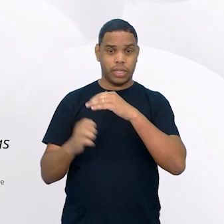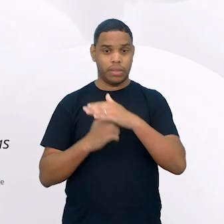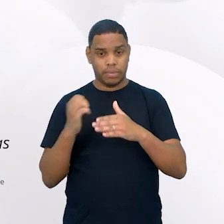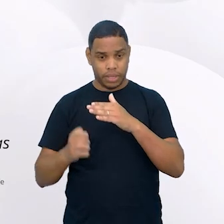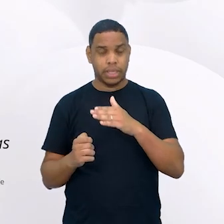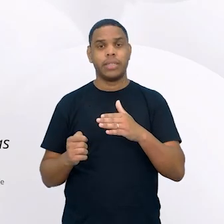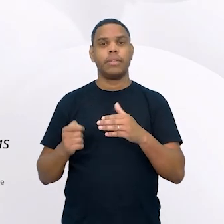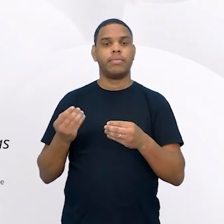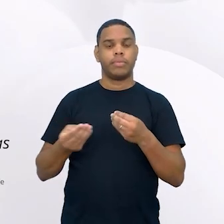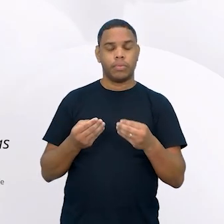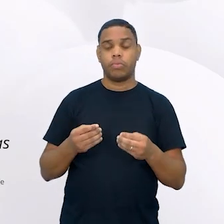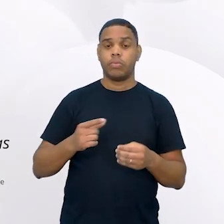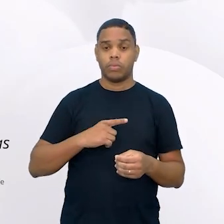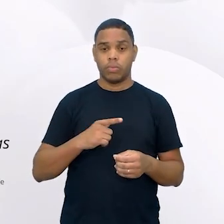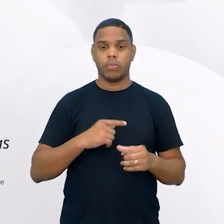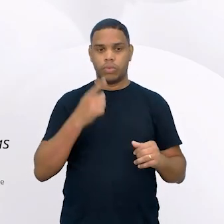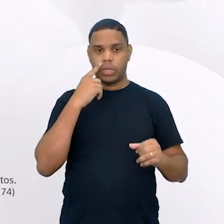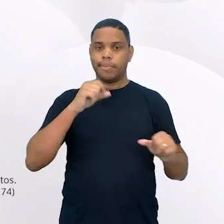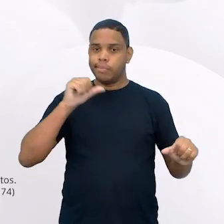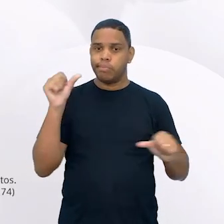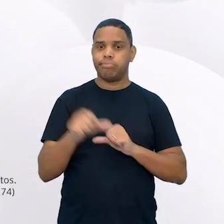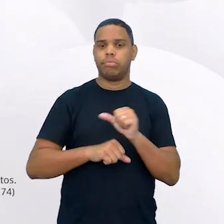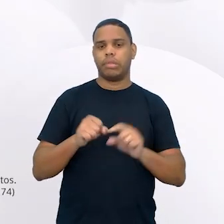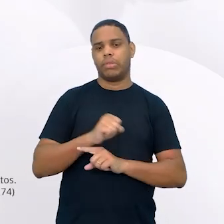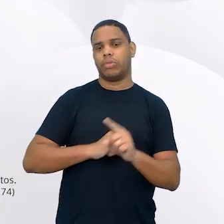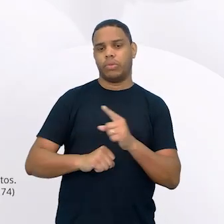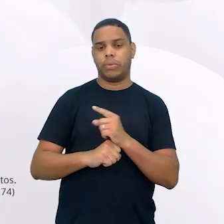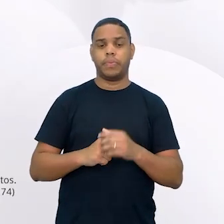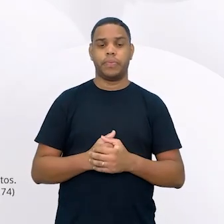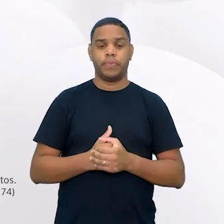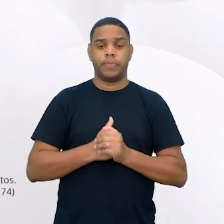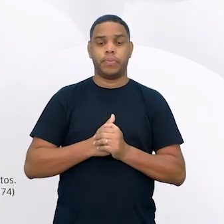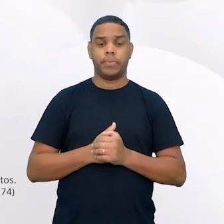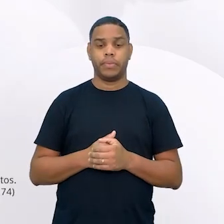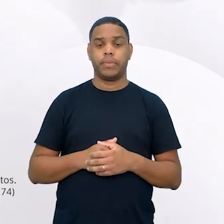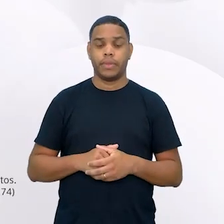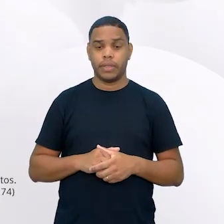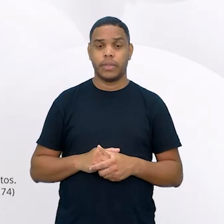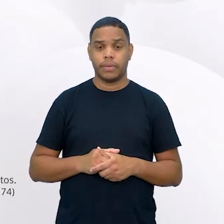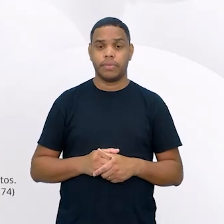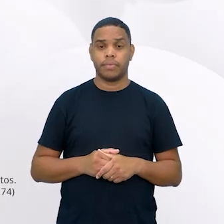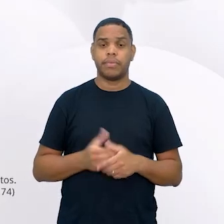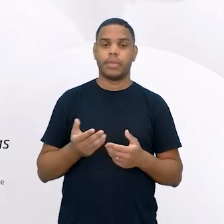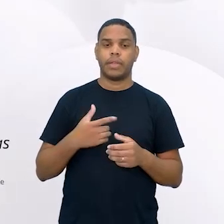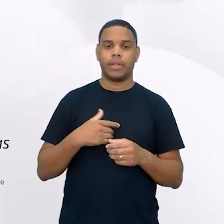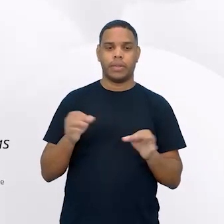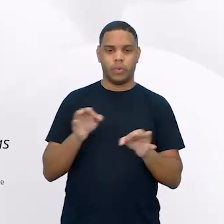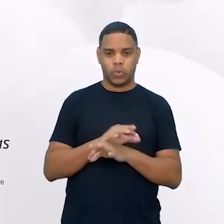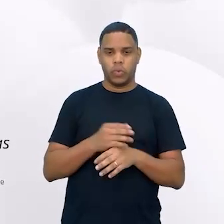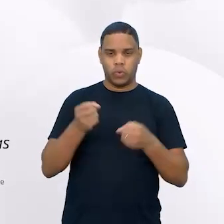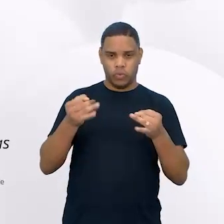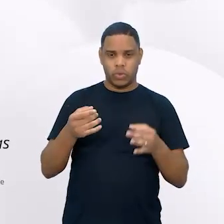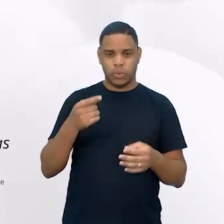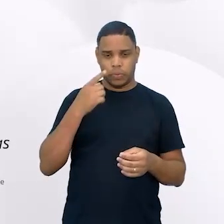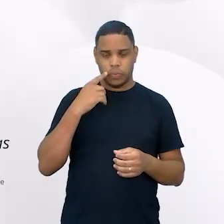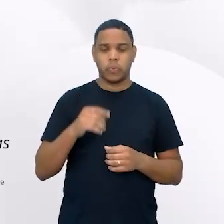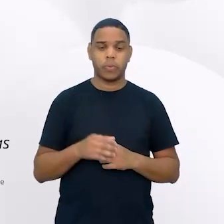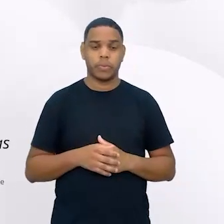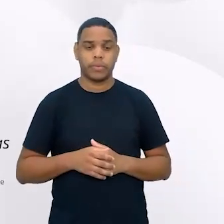de consumo, de virar esse jogo. Então, o que ele fala? Não só uma conclusão daquela pirâmide que é